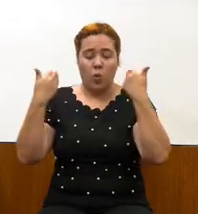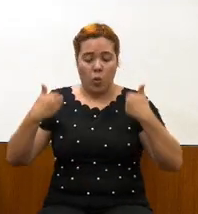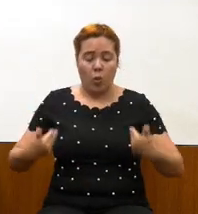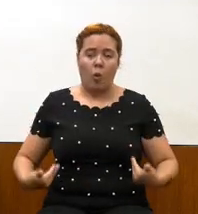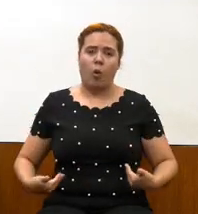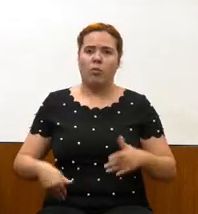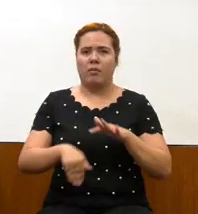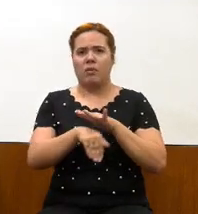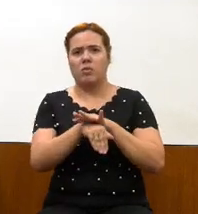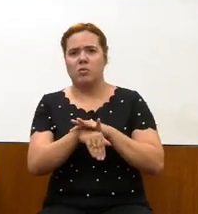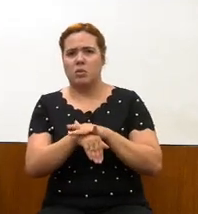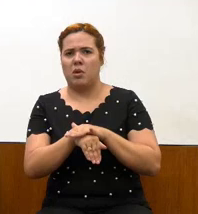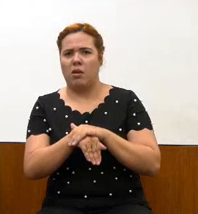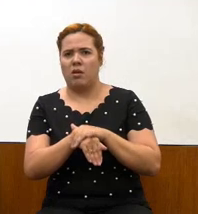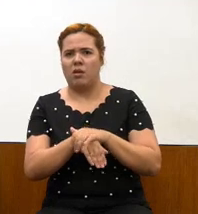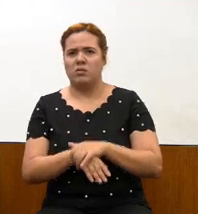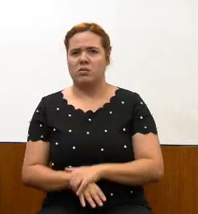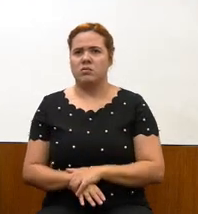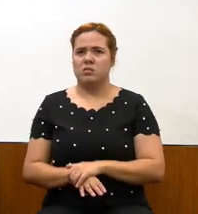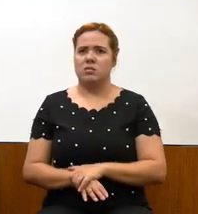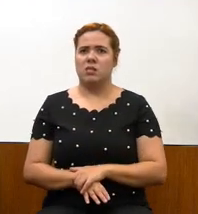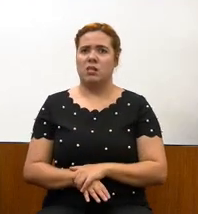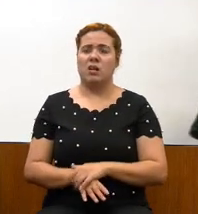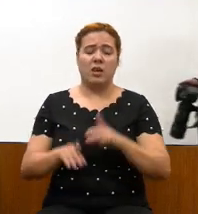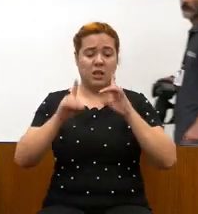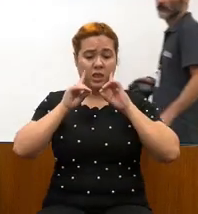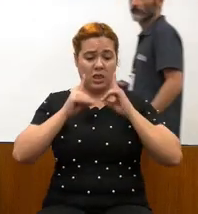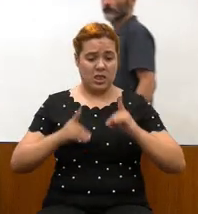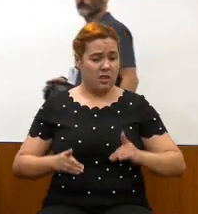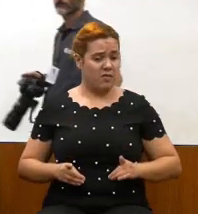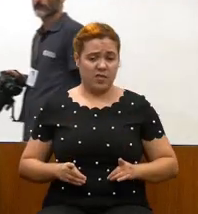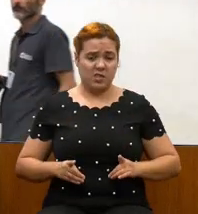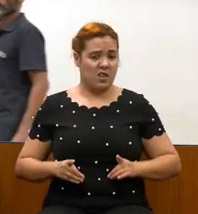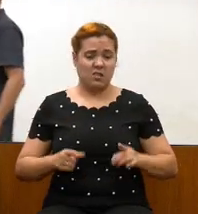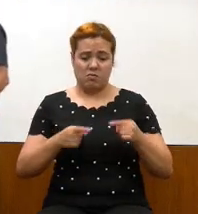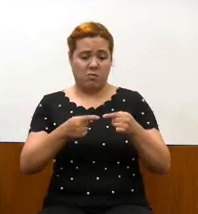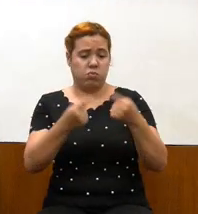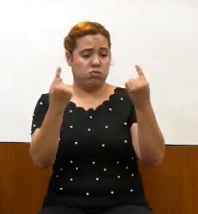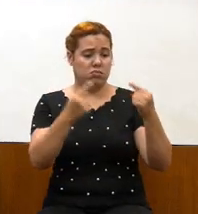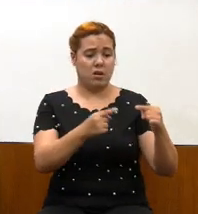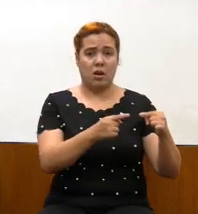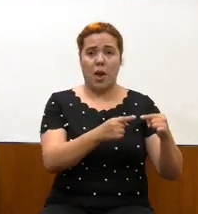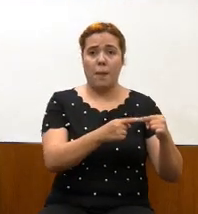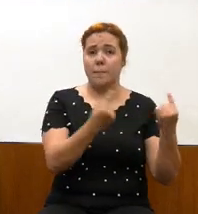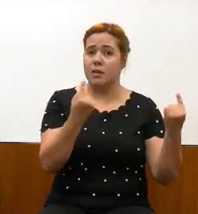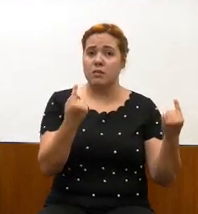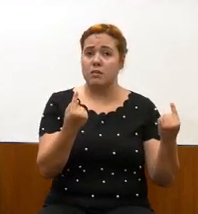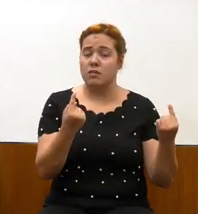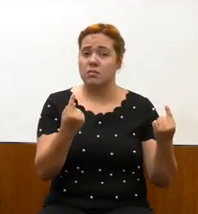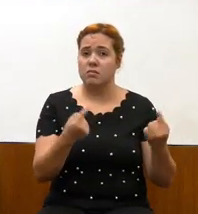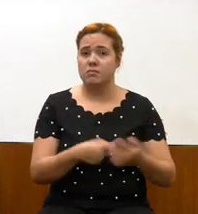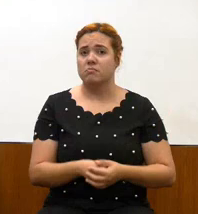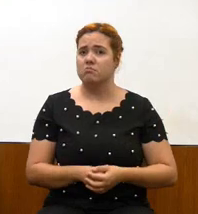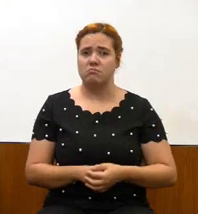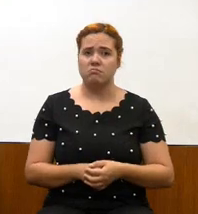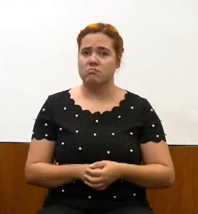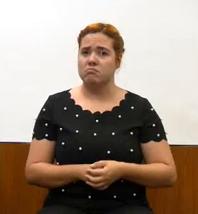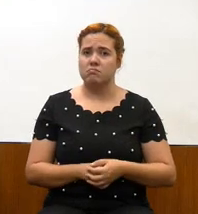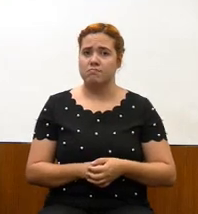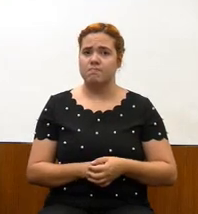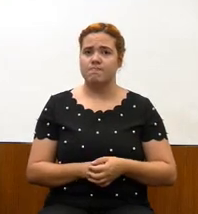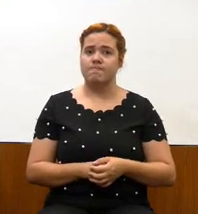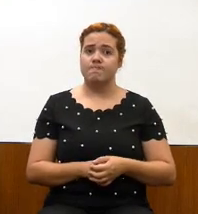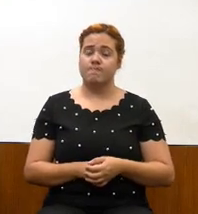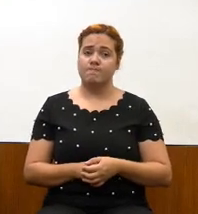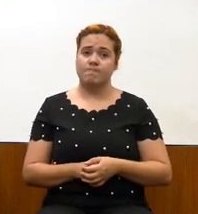não é. Nem o caso da própria deficiência, que não deve ser caracterizado como doença. Nosso objetivo aqui é justamente falar aquilo que